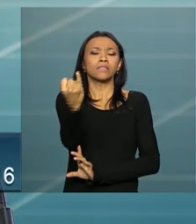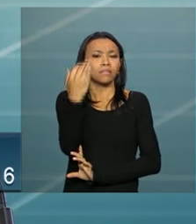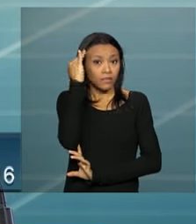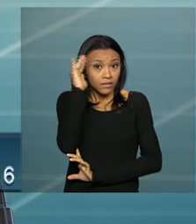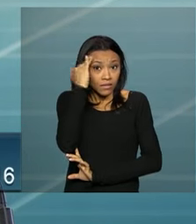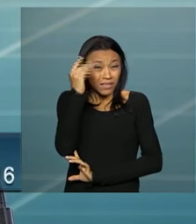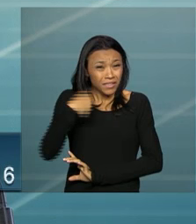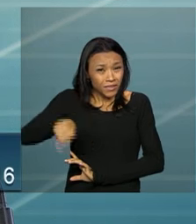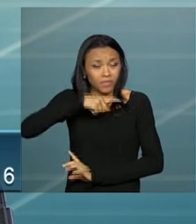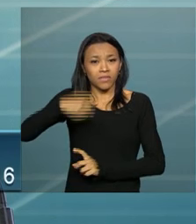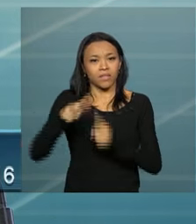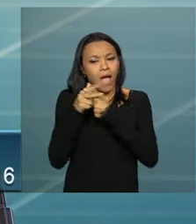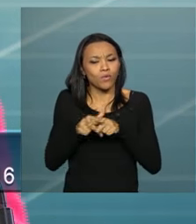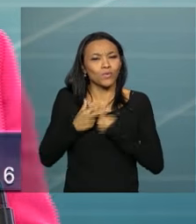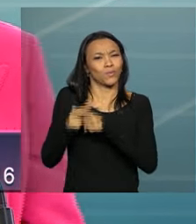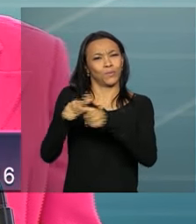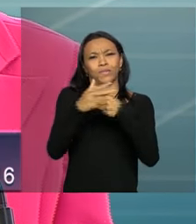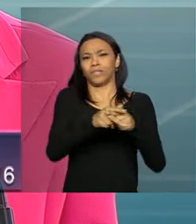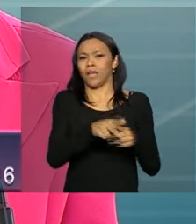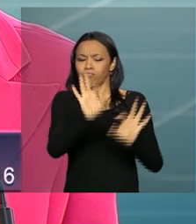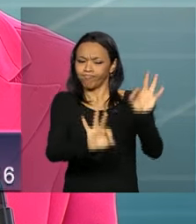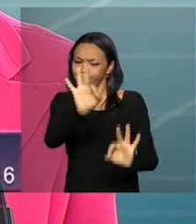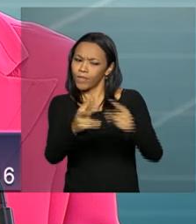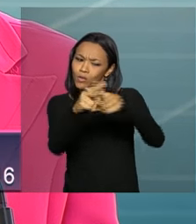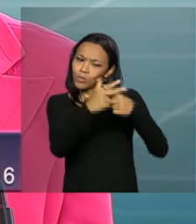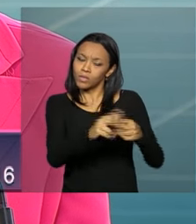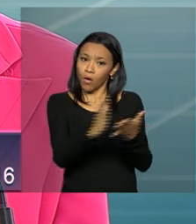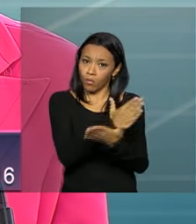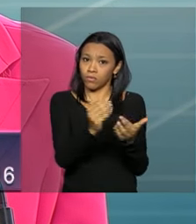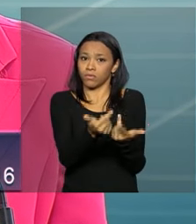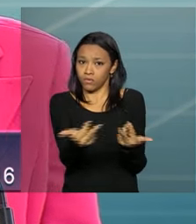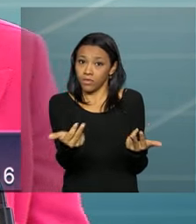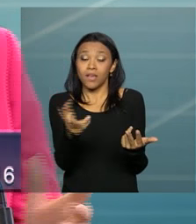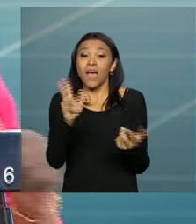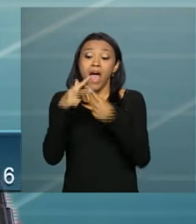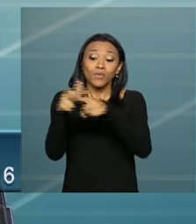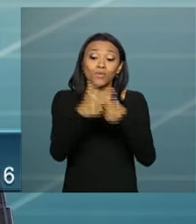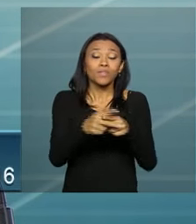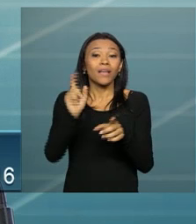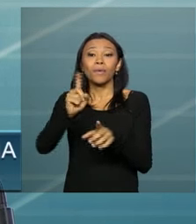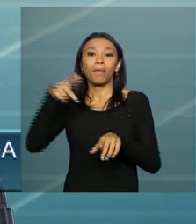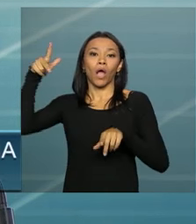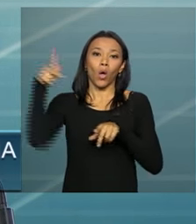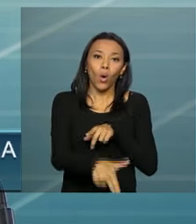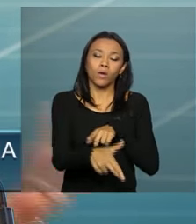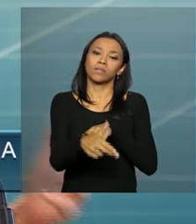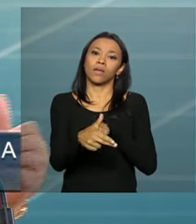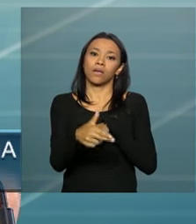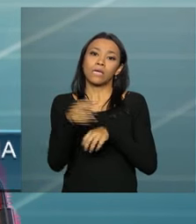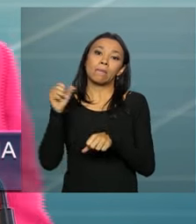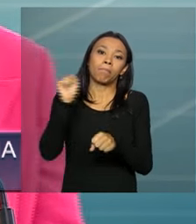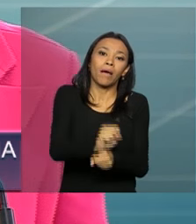fazemos ajustes. Nós não fazemos ajustes para cortar o futuro do país. Nós